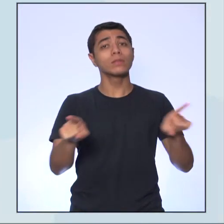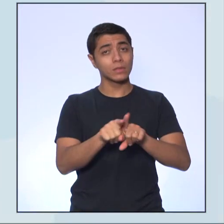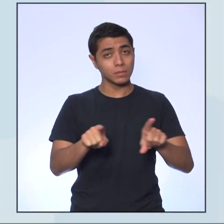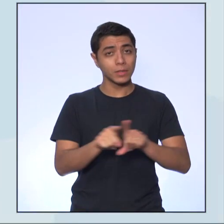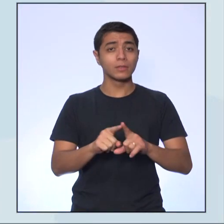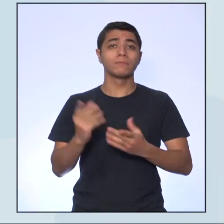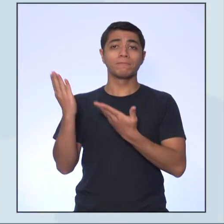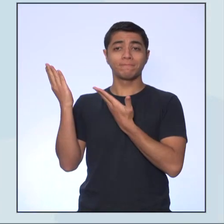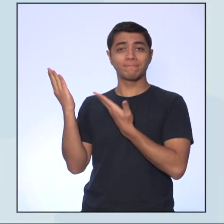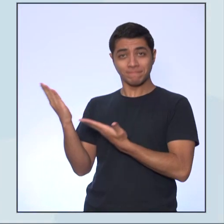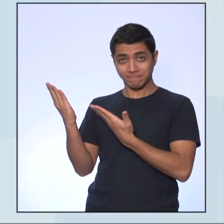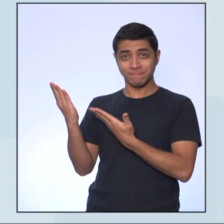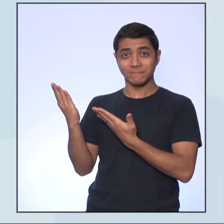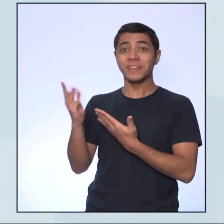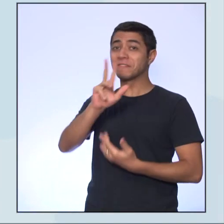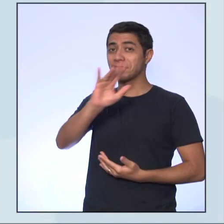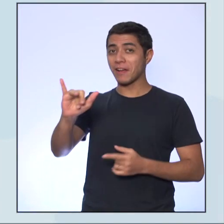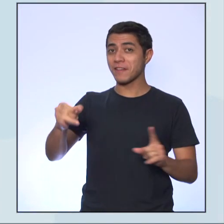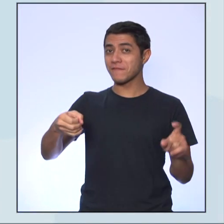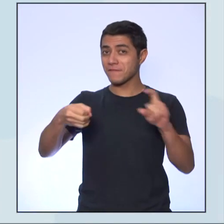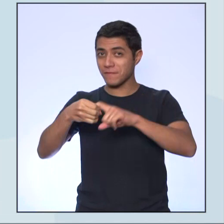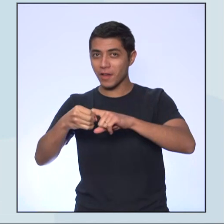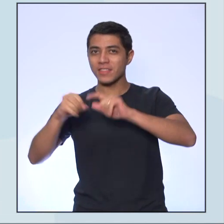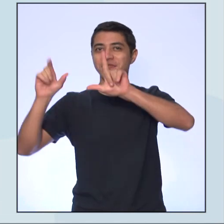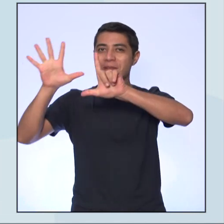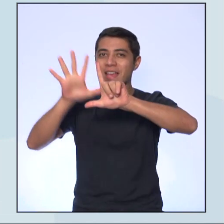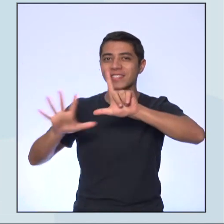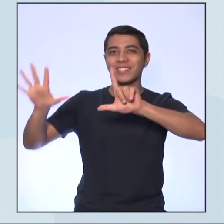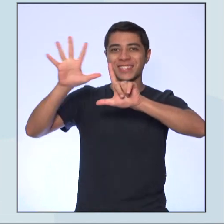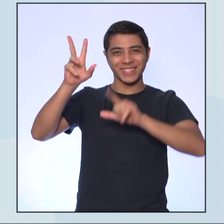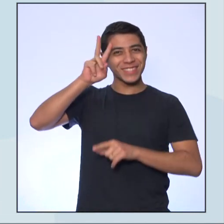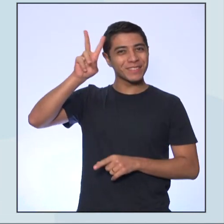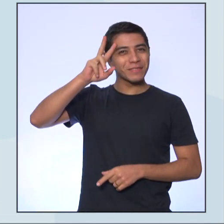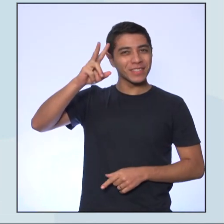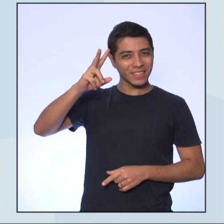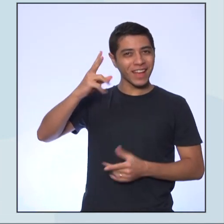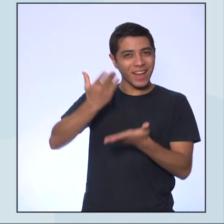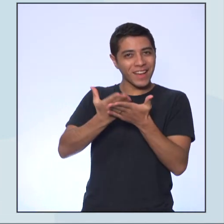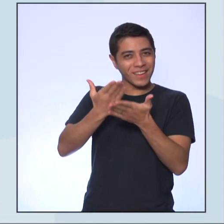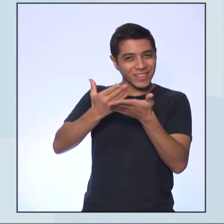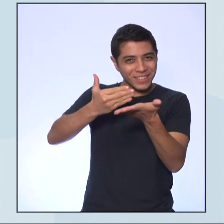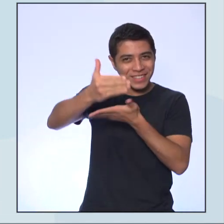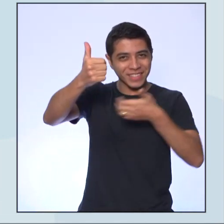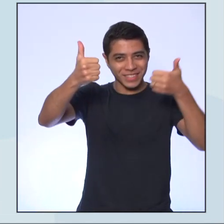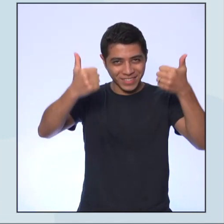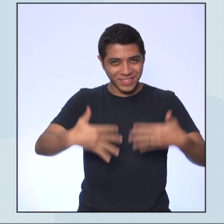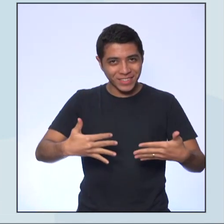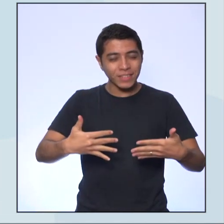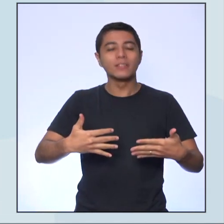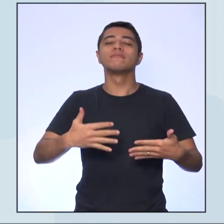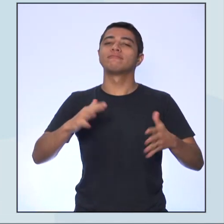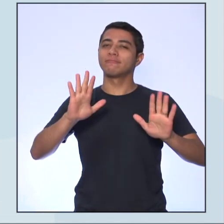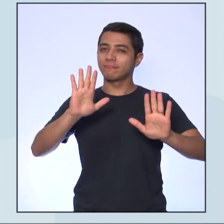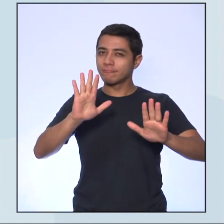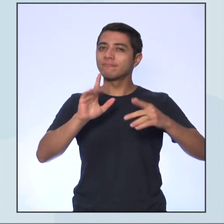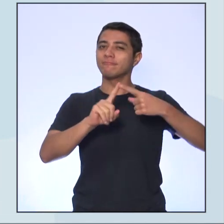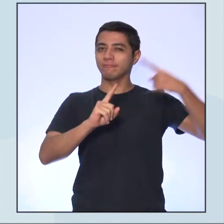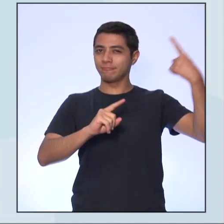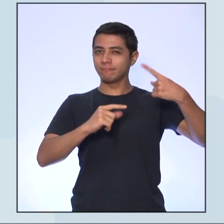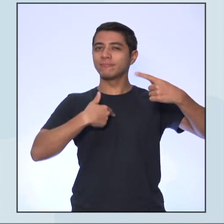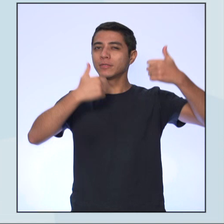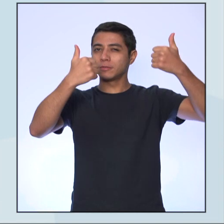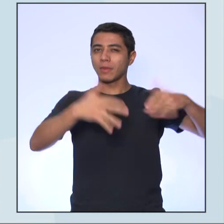para aquela imagem que nós vimos no primeiro momento da nossa aula. Então, agora que eu já contextualizei com vocês quais eram os problemas da